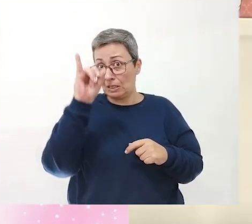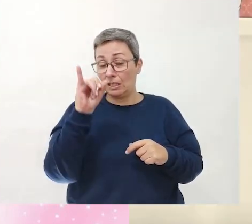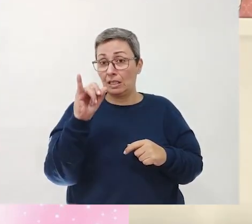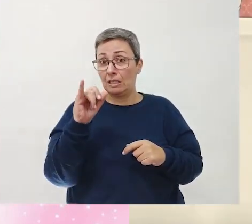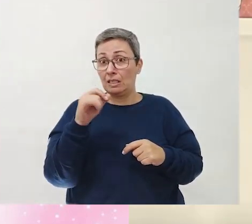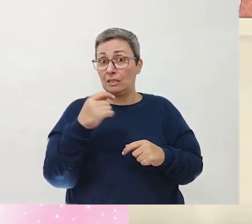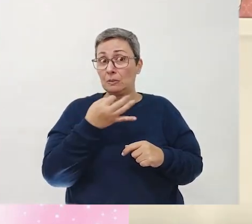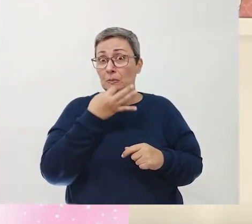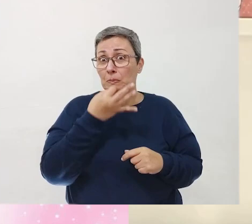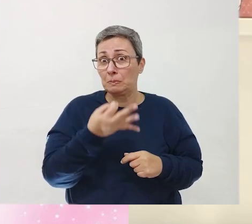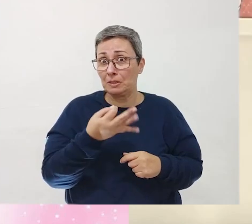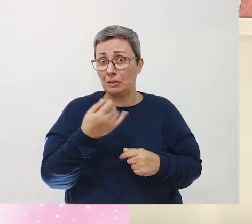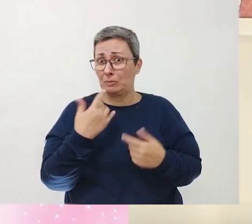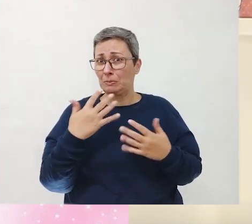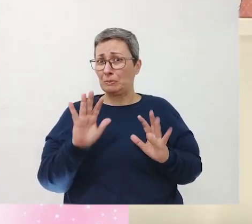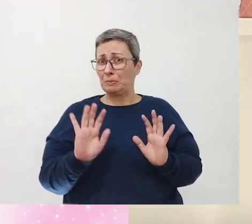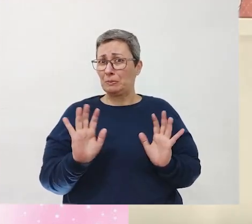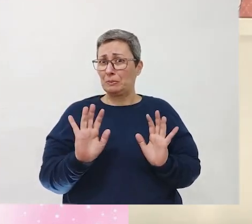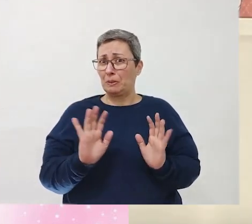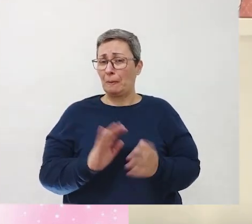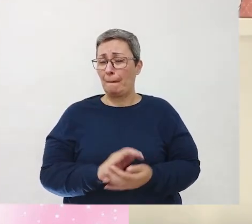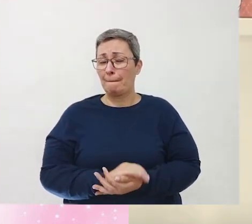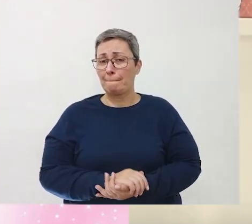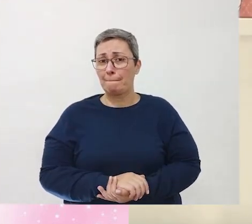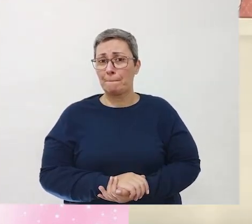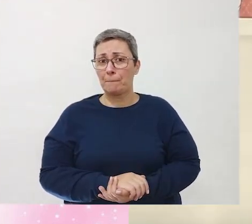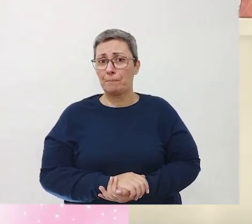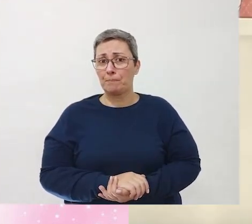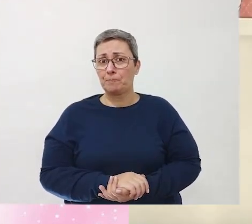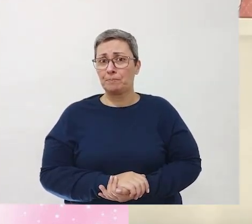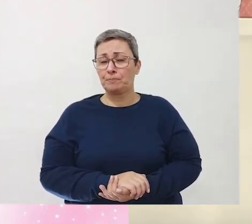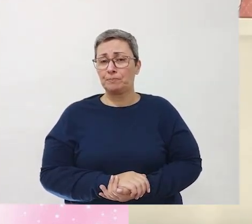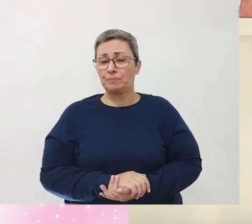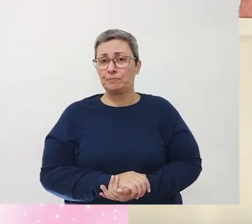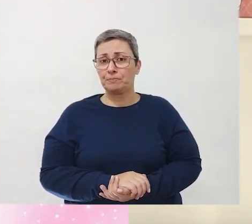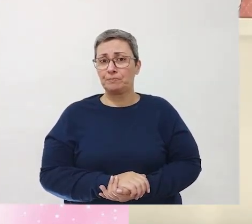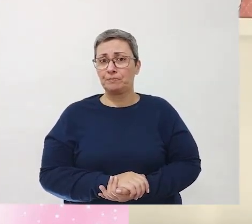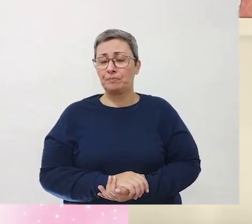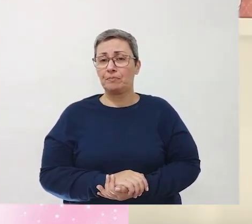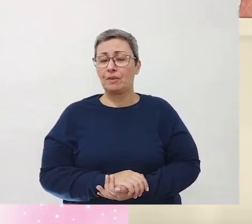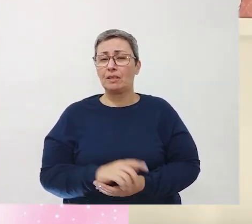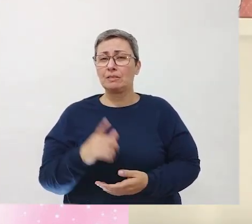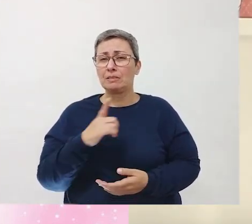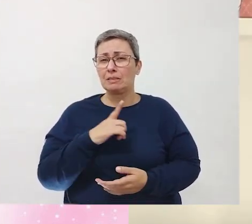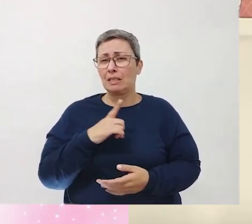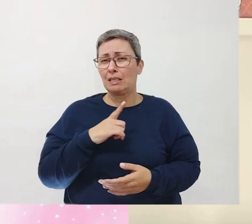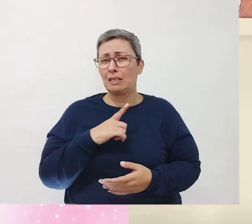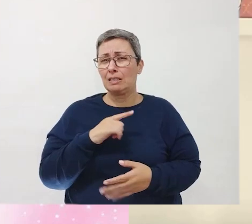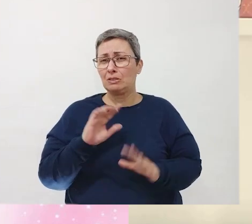E, se possível, você evita manifestar a sua opinião?